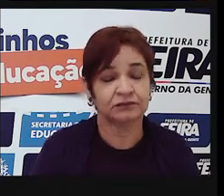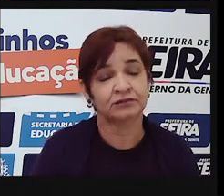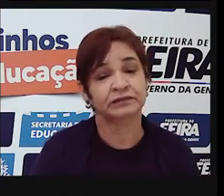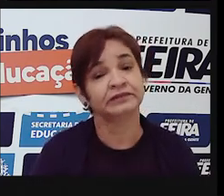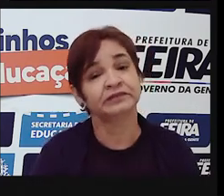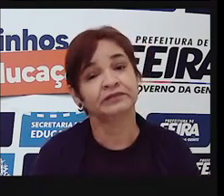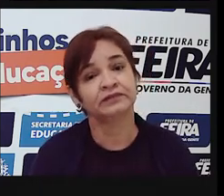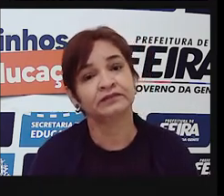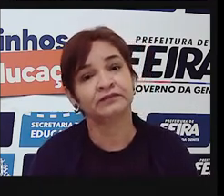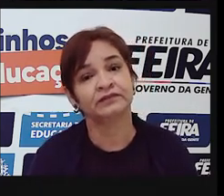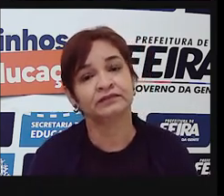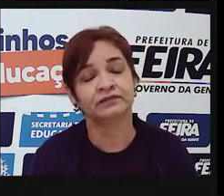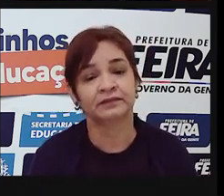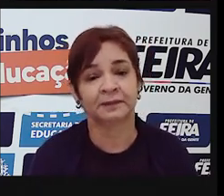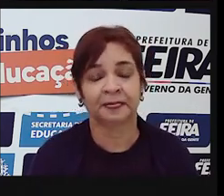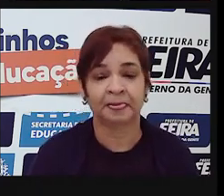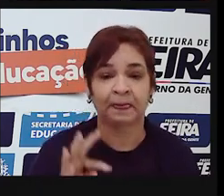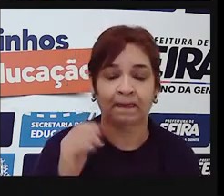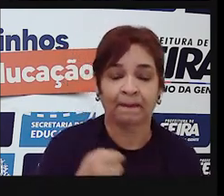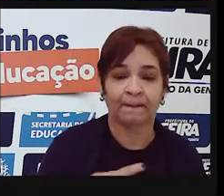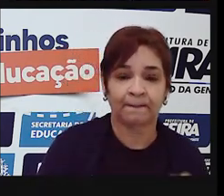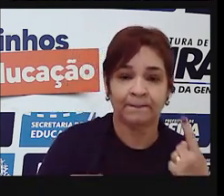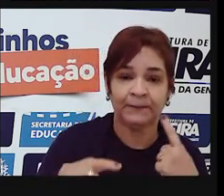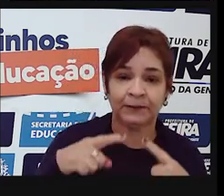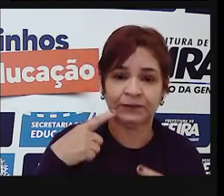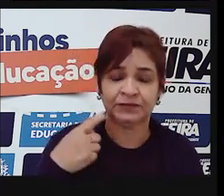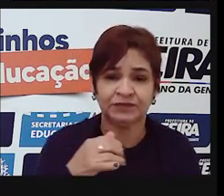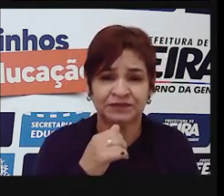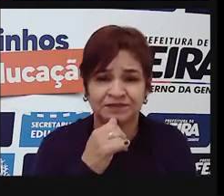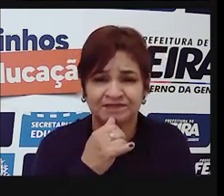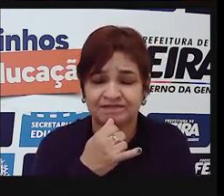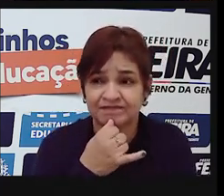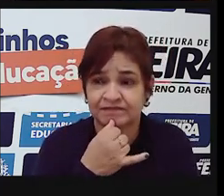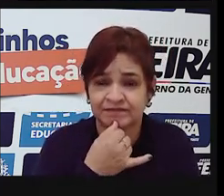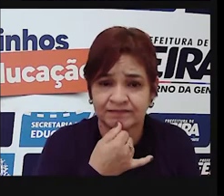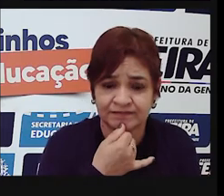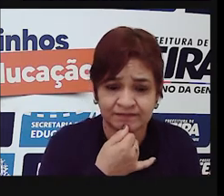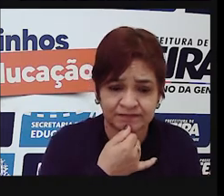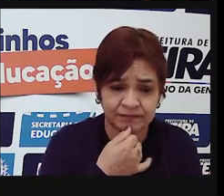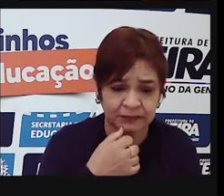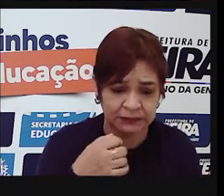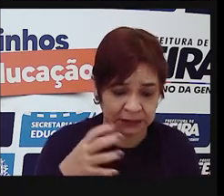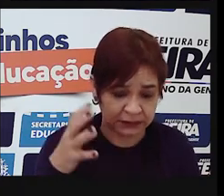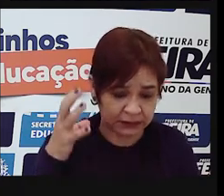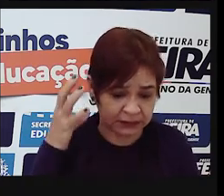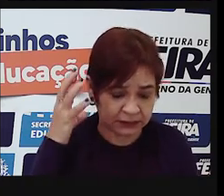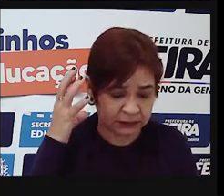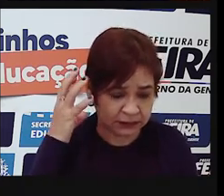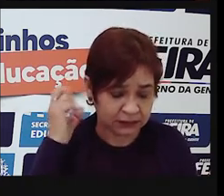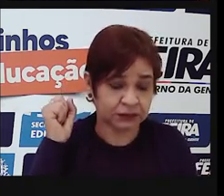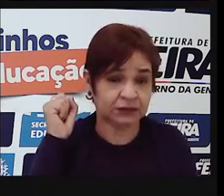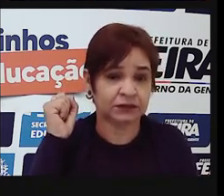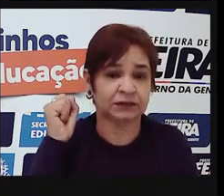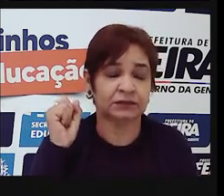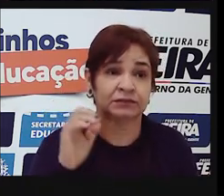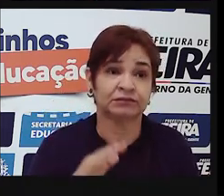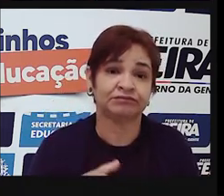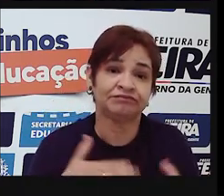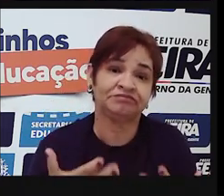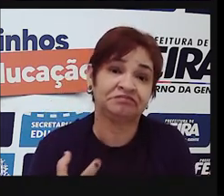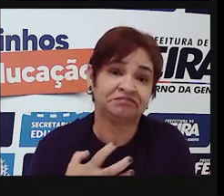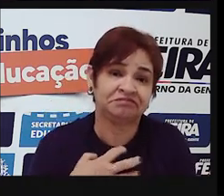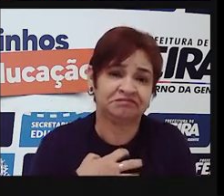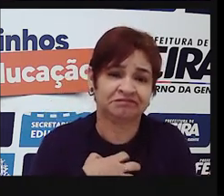Tanto que tem alguns estilos de música que se chama de sofrência, que só de escutar a gente sofre. A gente nem passou por aquilo, mas só de escutar a gente